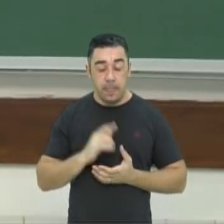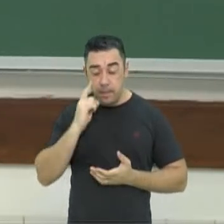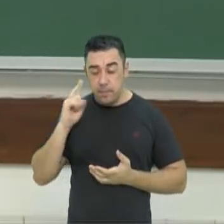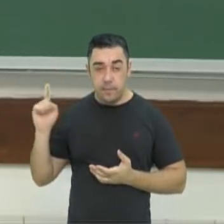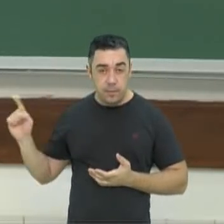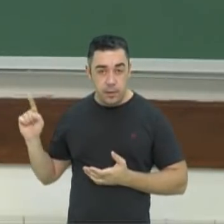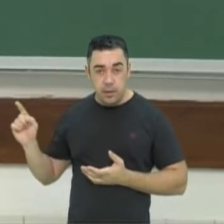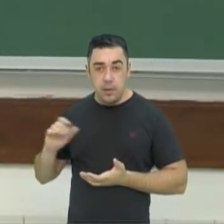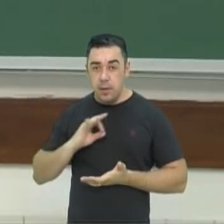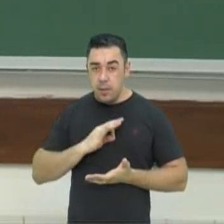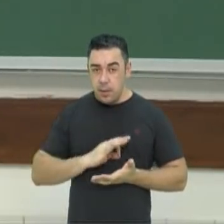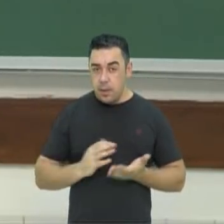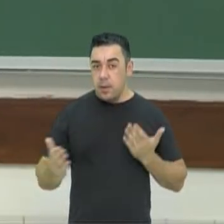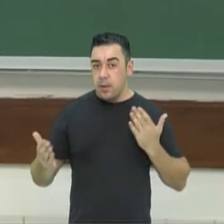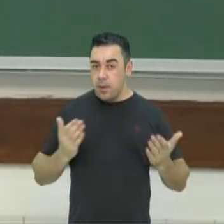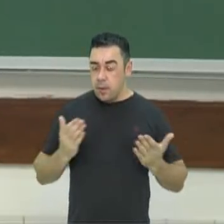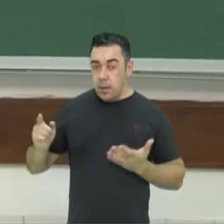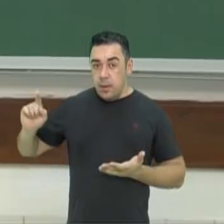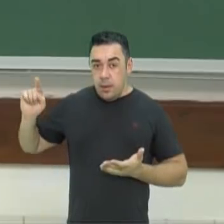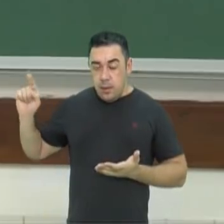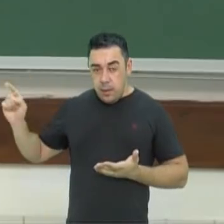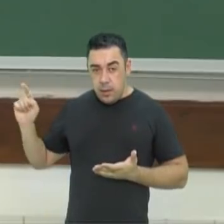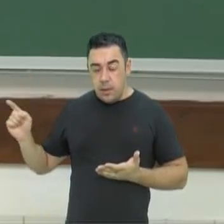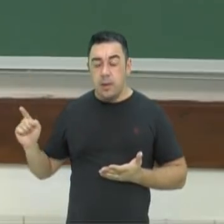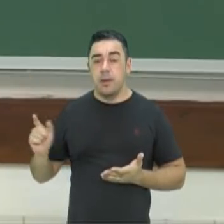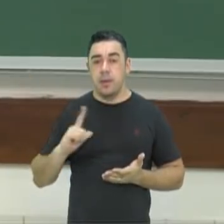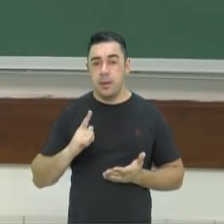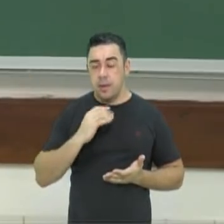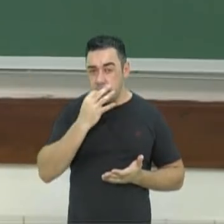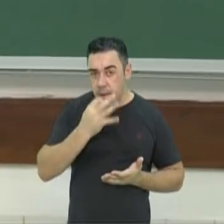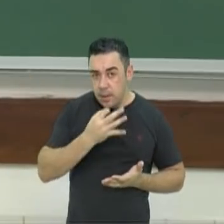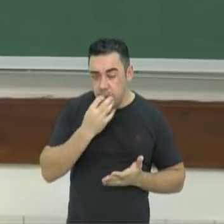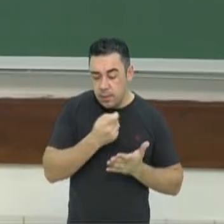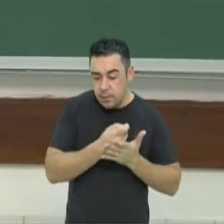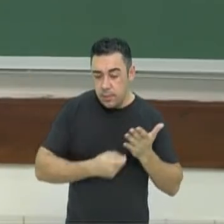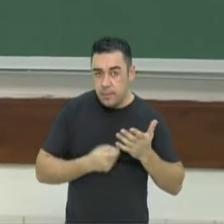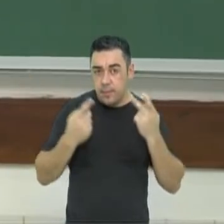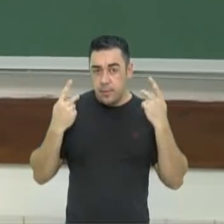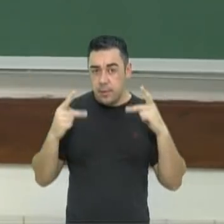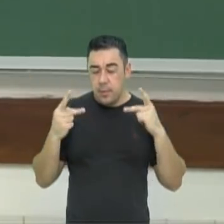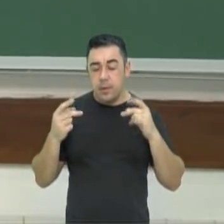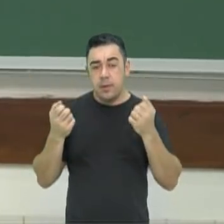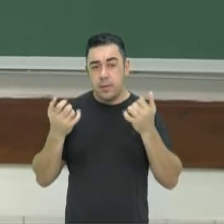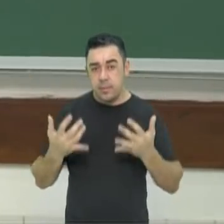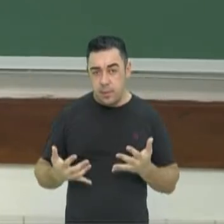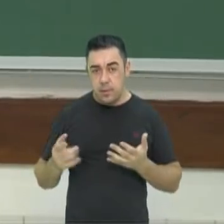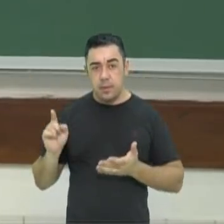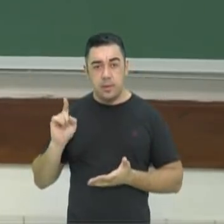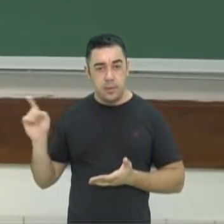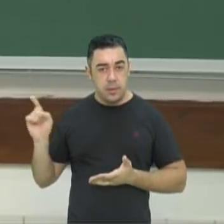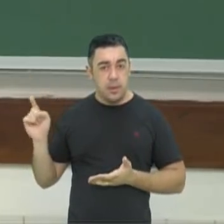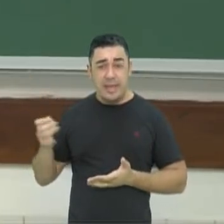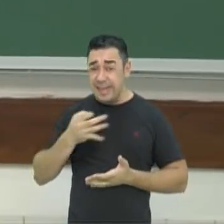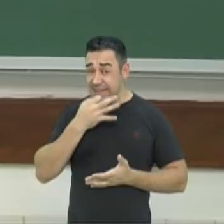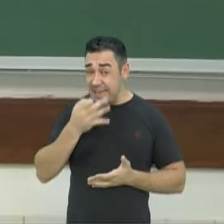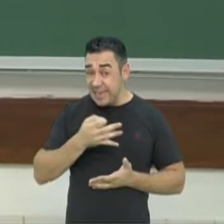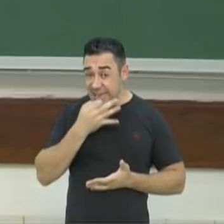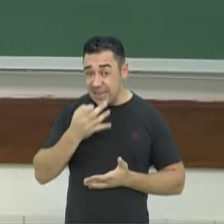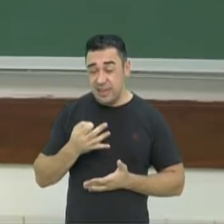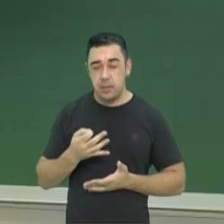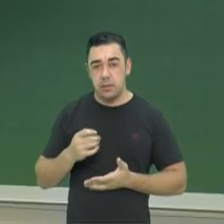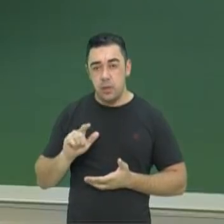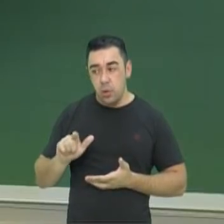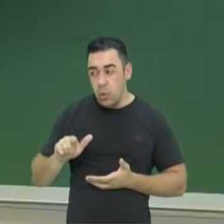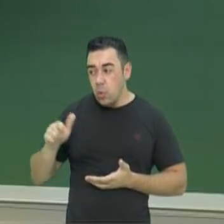que o padre Antônio Vieira, neste sermão da 60ª, ele está fazendo o quê? Ele está levantando uma crítica com relação